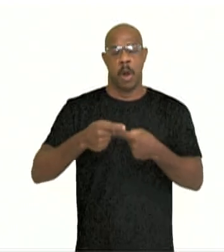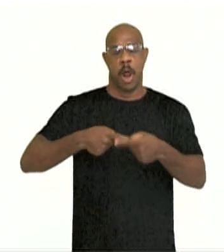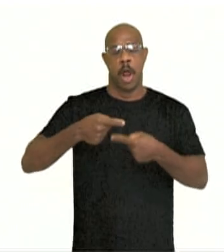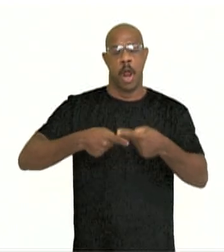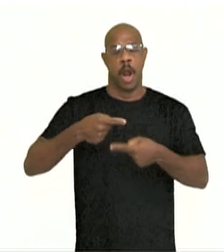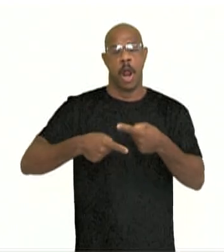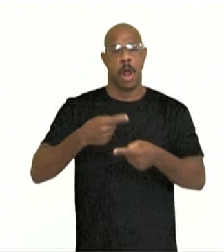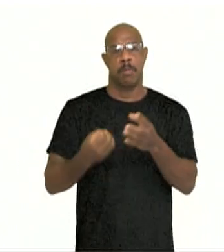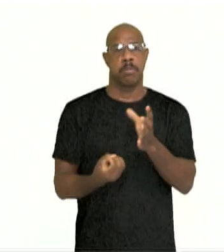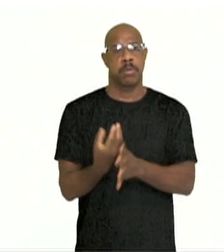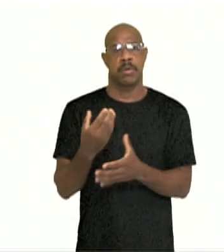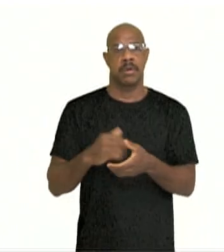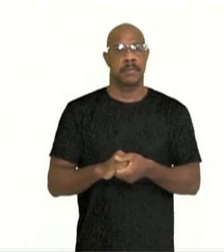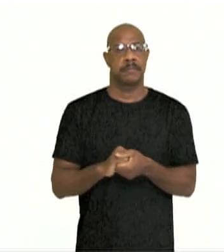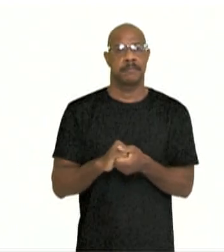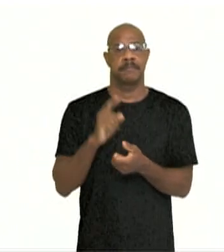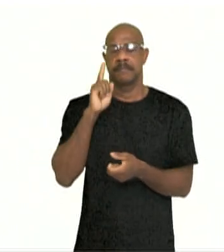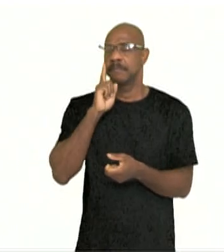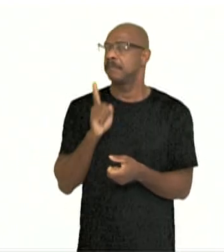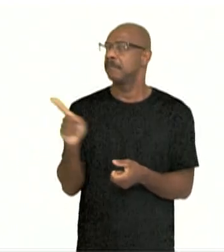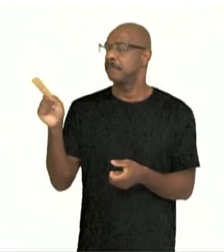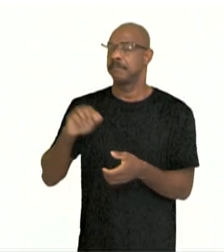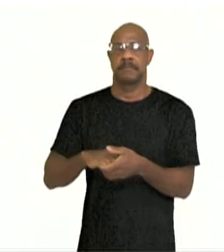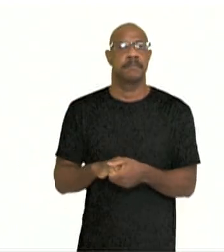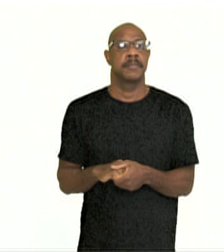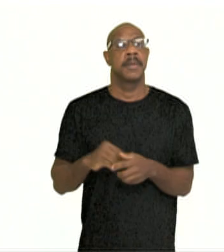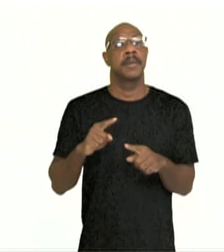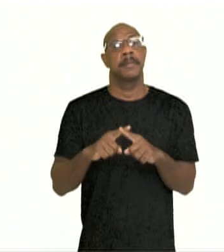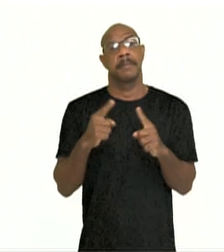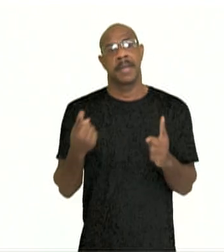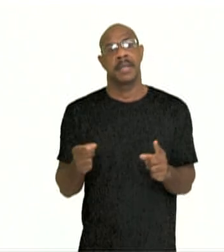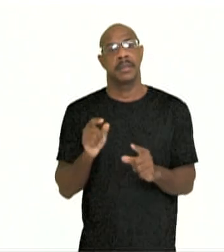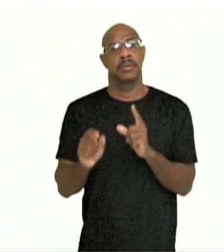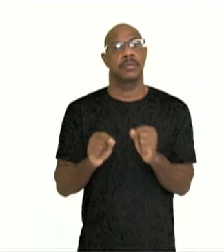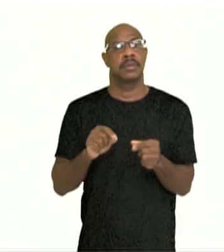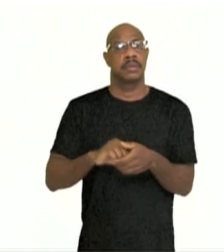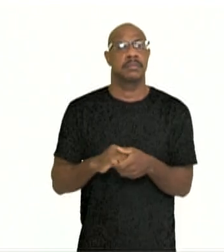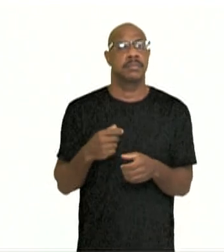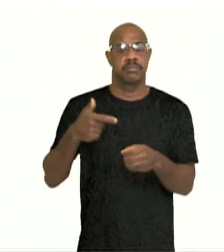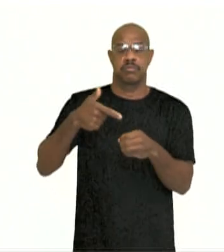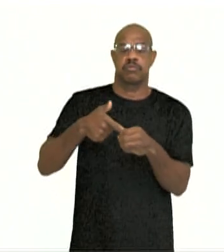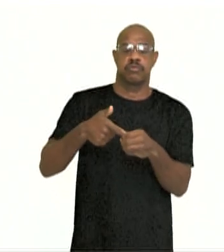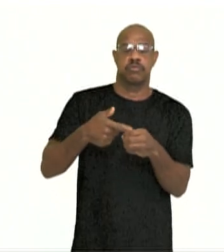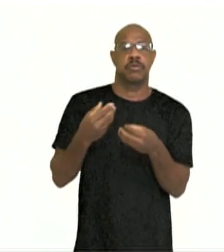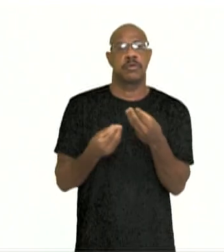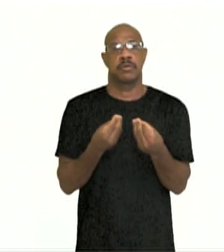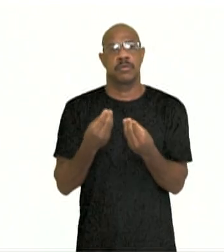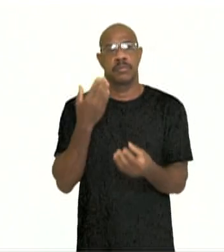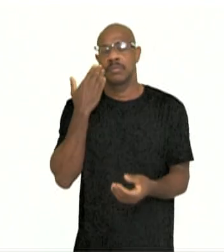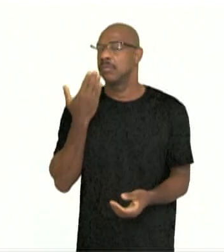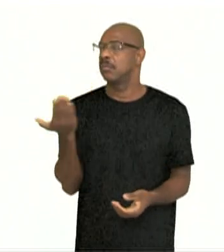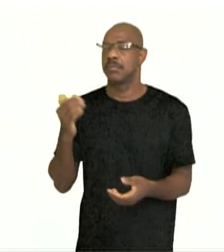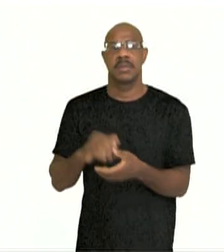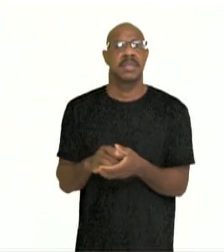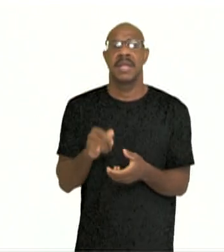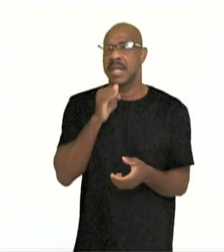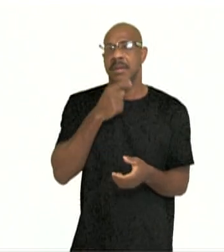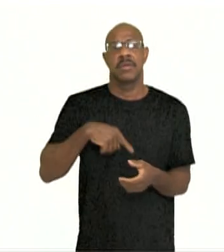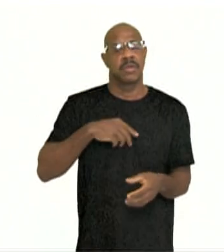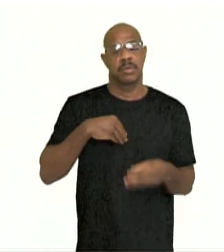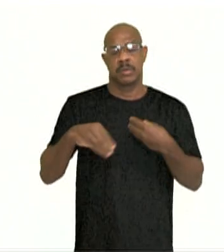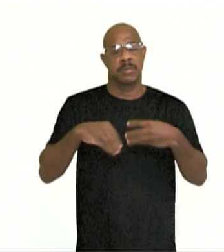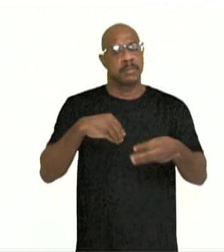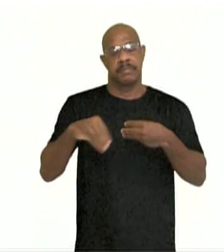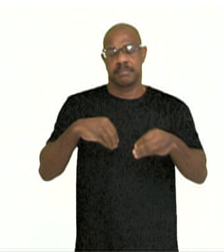elas servem como combustíveis, tá? Apesar de nós não usarmos, por exemplo, o plástico, o